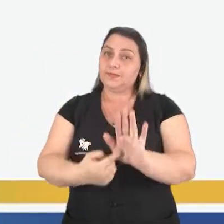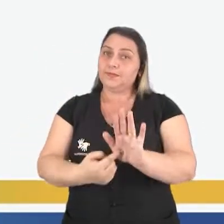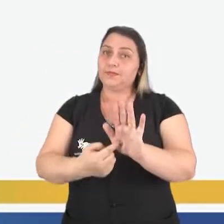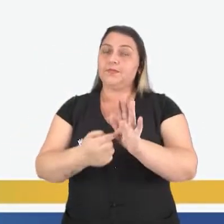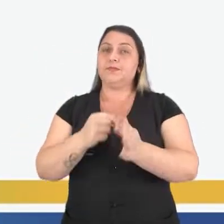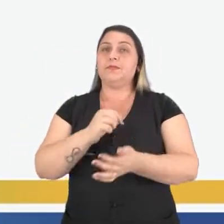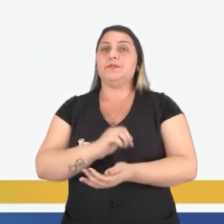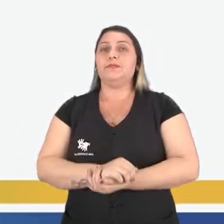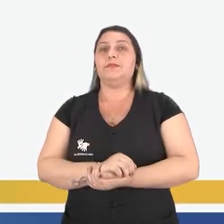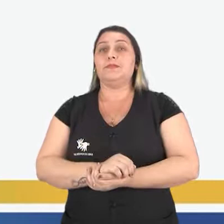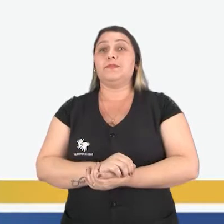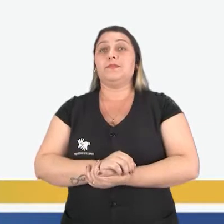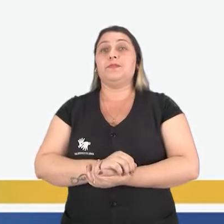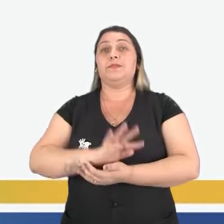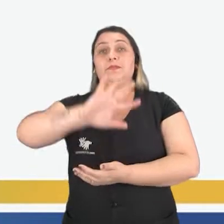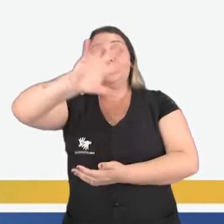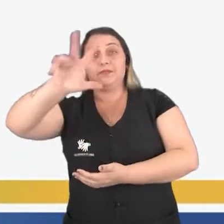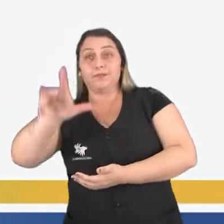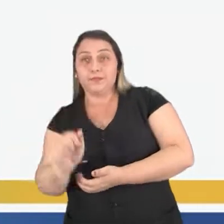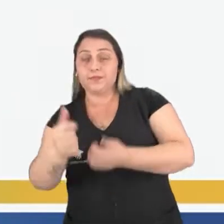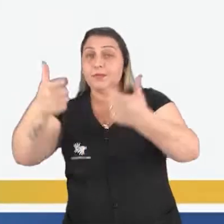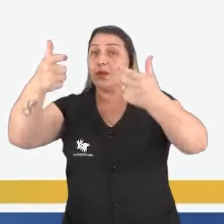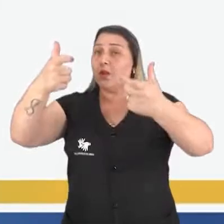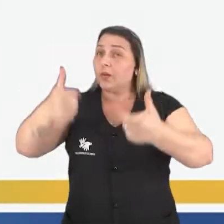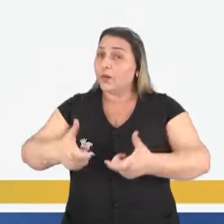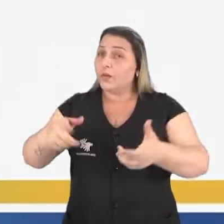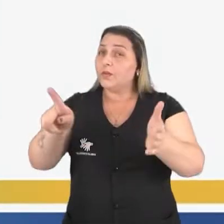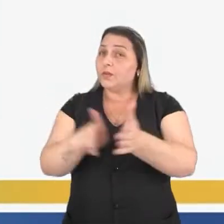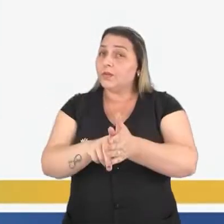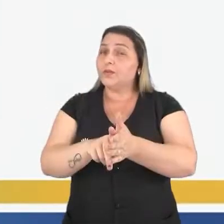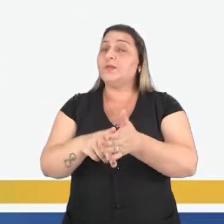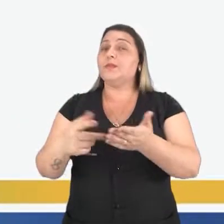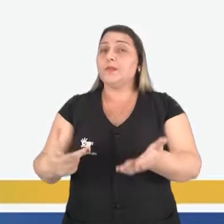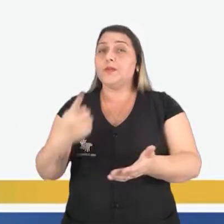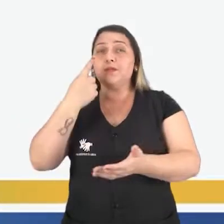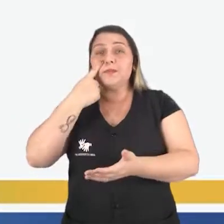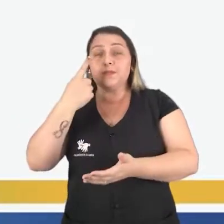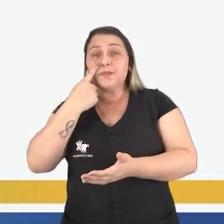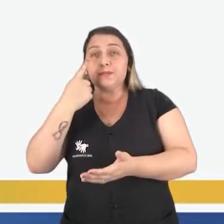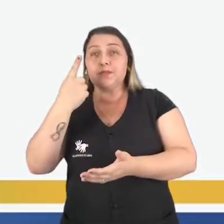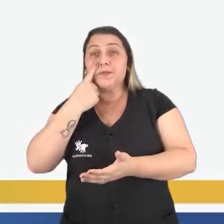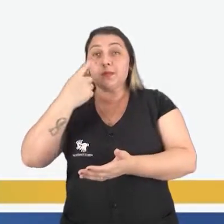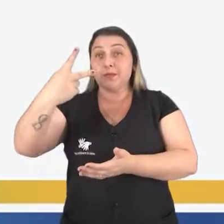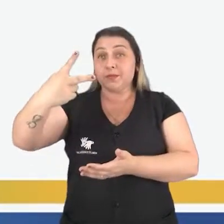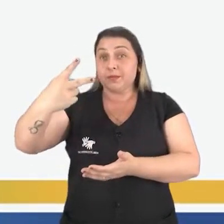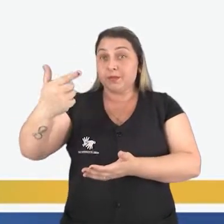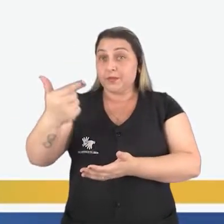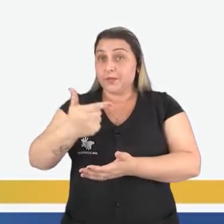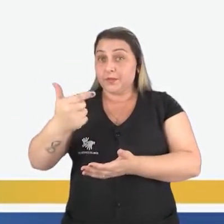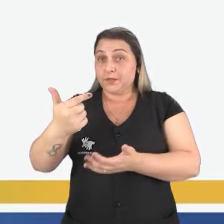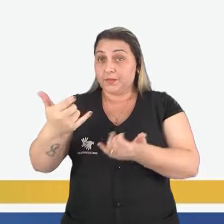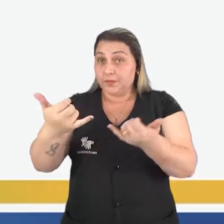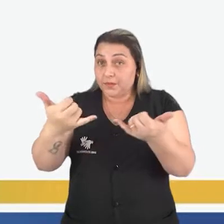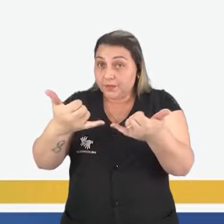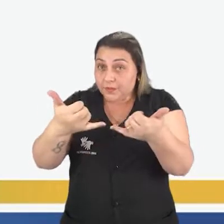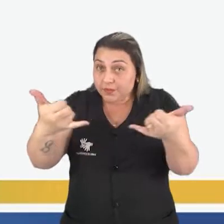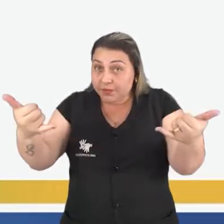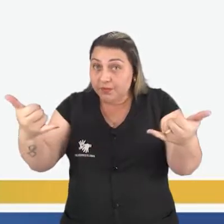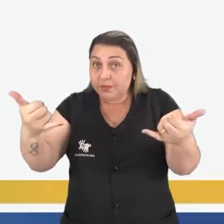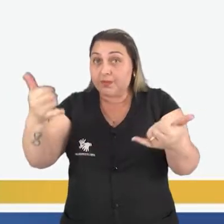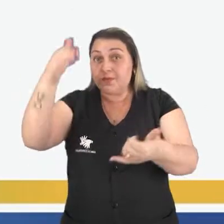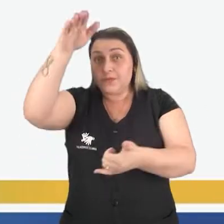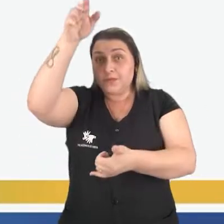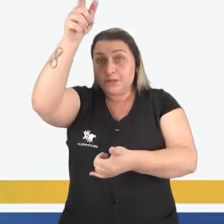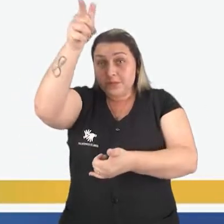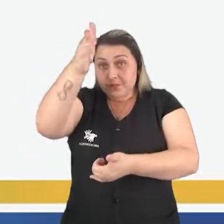mostrando a África, onde ela se localiza. Então veja essas 2 linhas, tanto a vertical